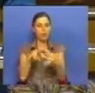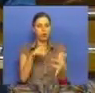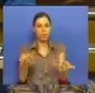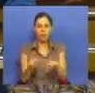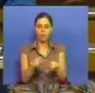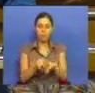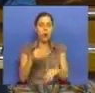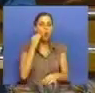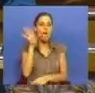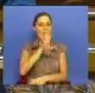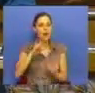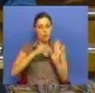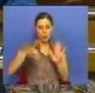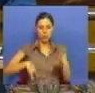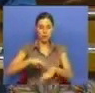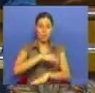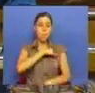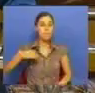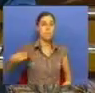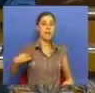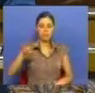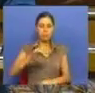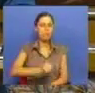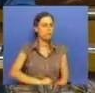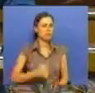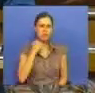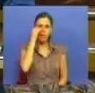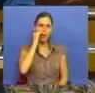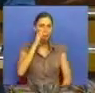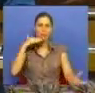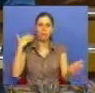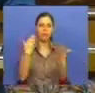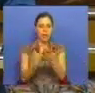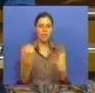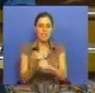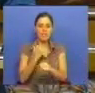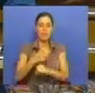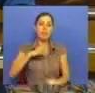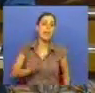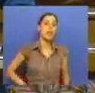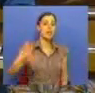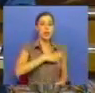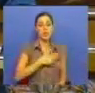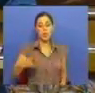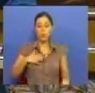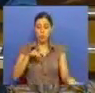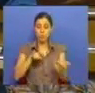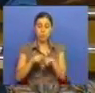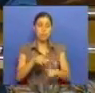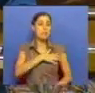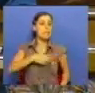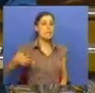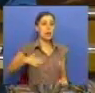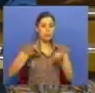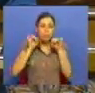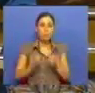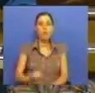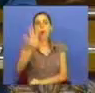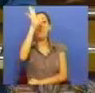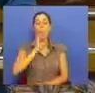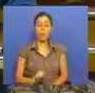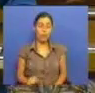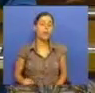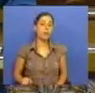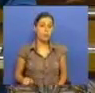de médicos no nosso país tem uma consequência gravíssima para o Serviço Nacional de Saúde e para a política de saúde do Governo. É